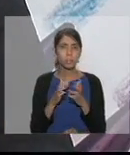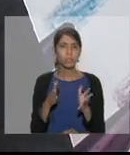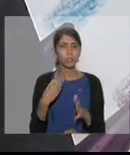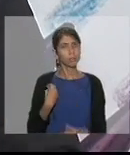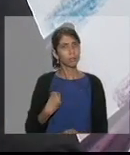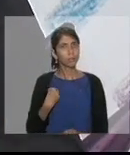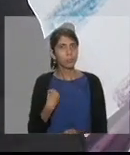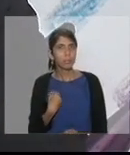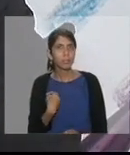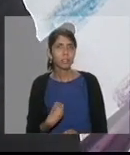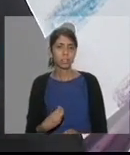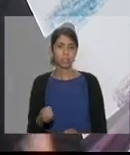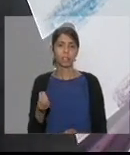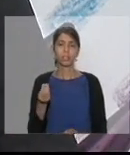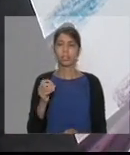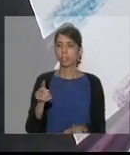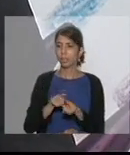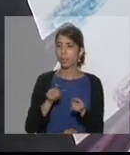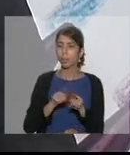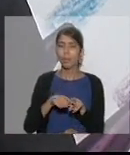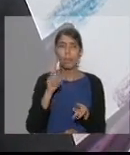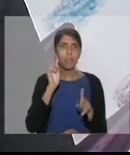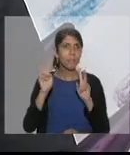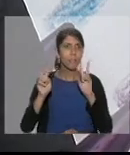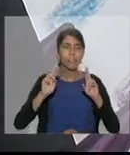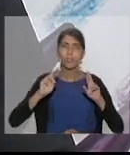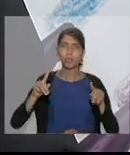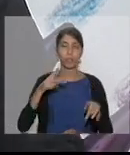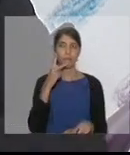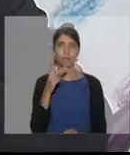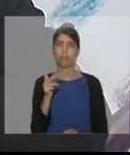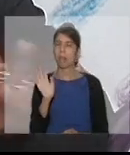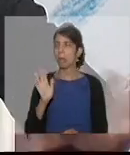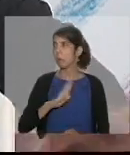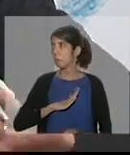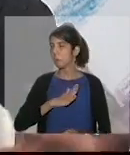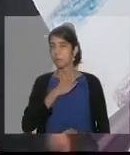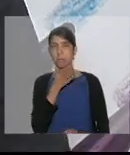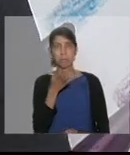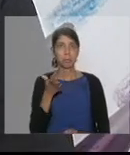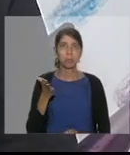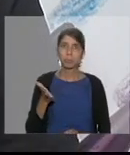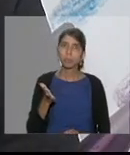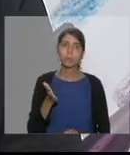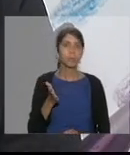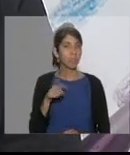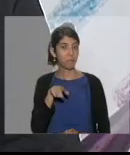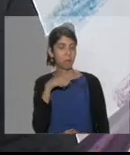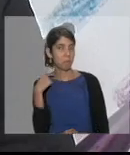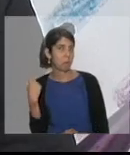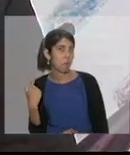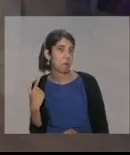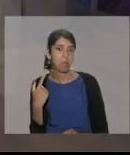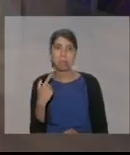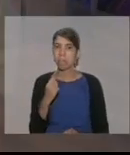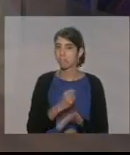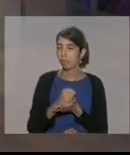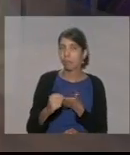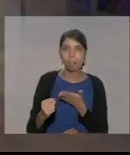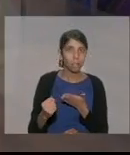a vida, tá começando a vislumbrar um monte de coisa. Aí eu vou lá e digo pro cara, é tudo horrível, não sei o que. No final você vai morrer, não vai dar jeito